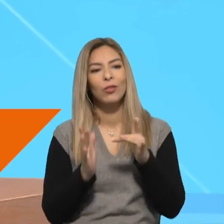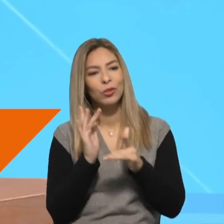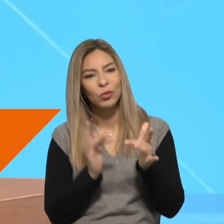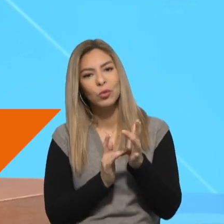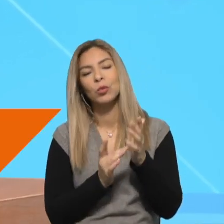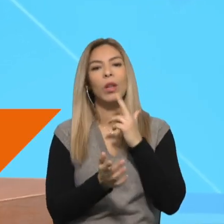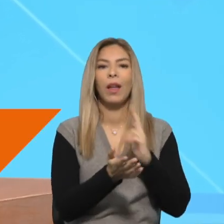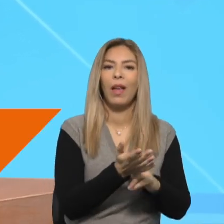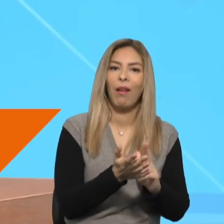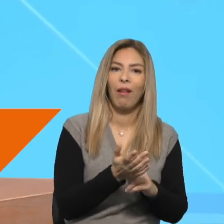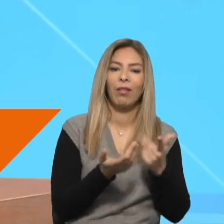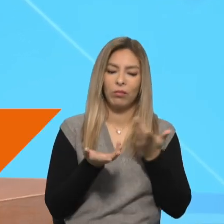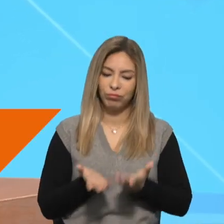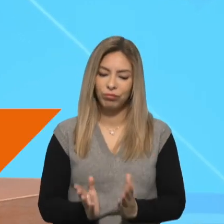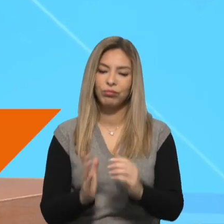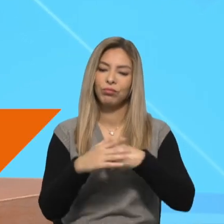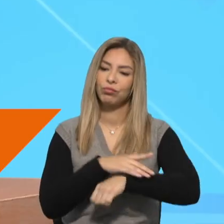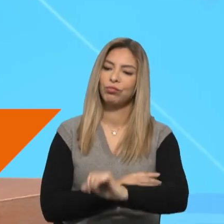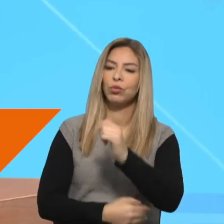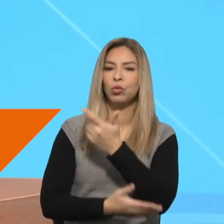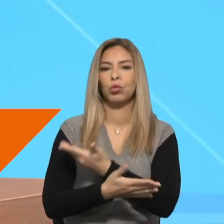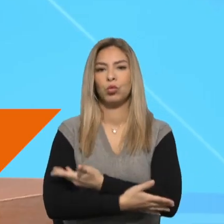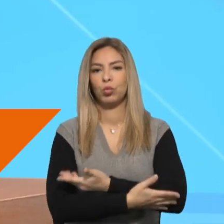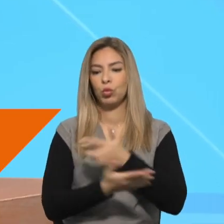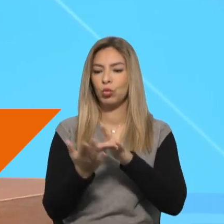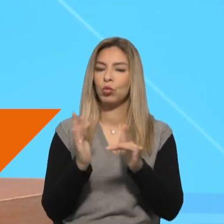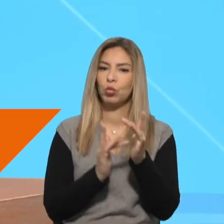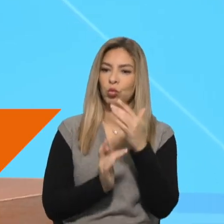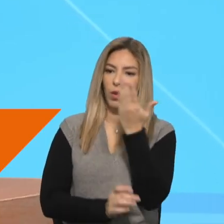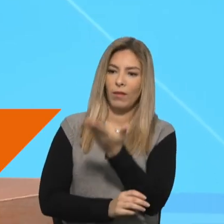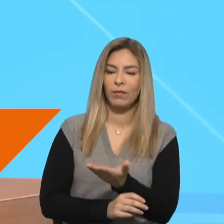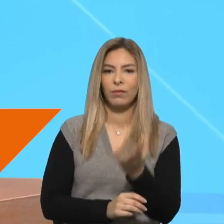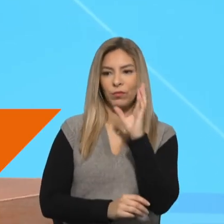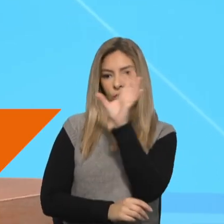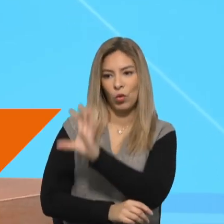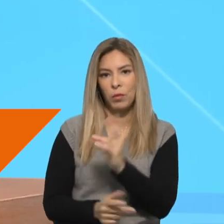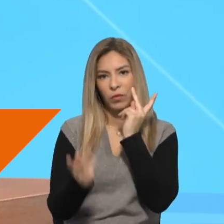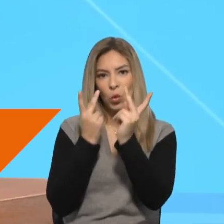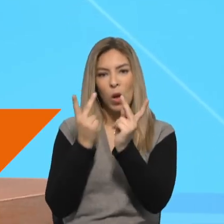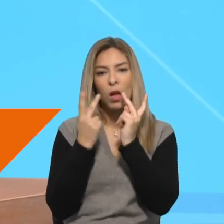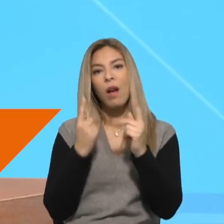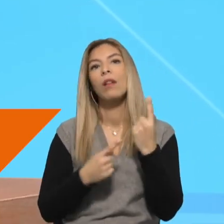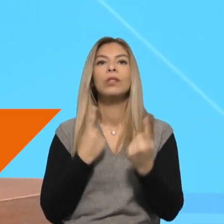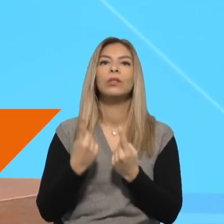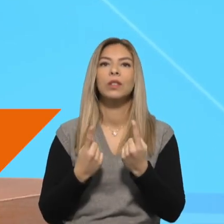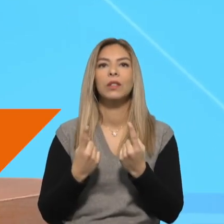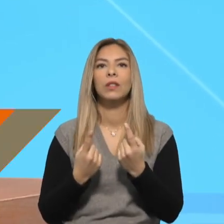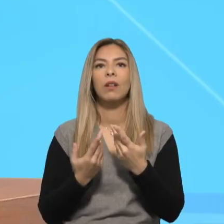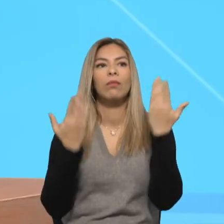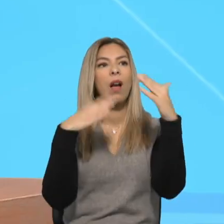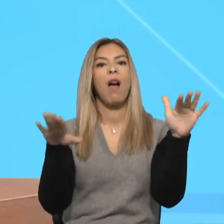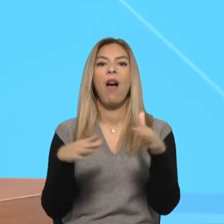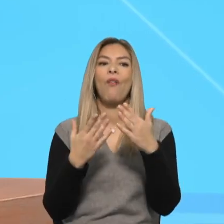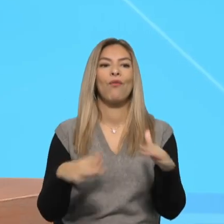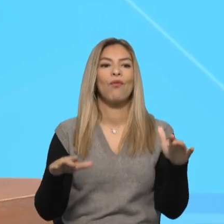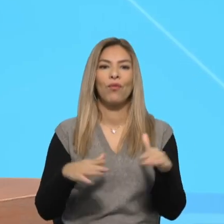realidade também do nascimento de Cristo nas empresas, porque esse é que é o centro. E, portanto, muitas vezes acabamos por ir para árvores só de Natal, para umas